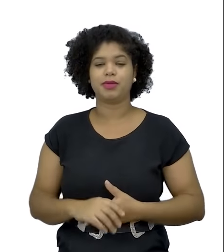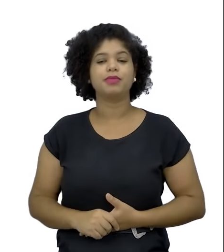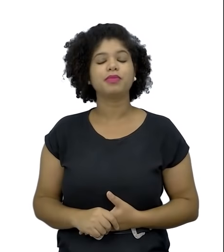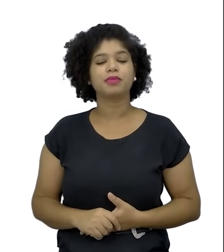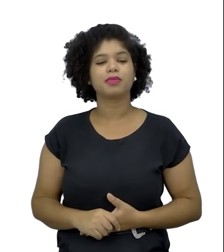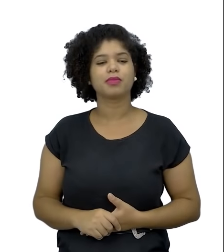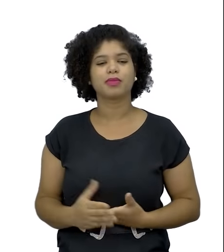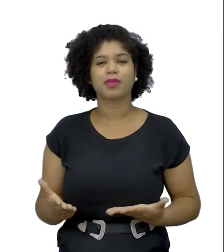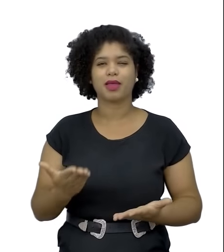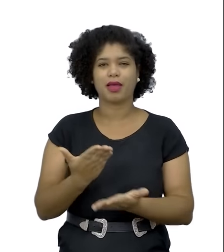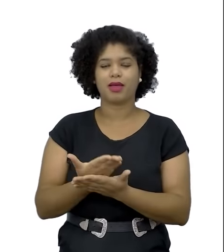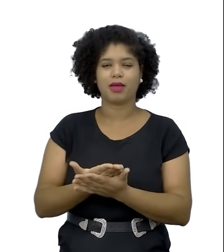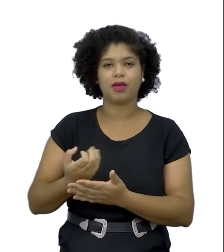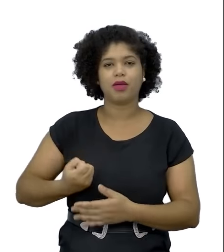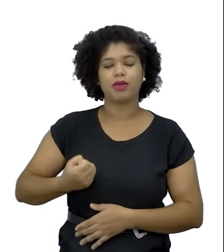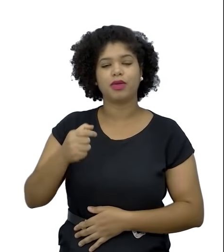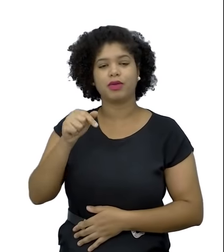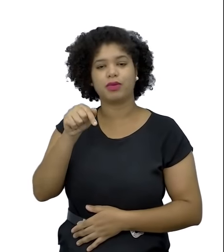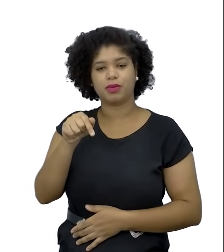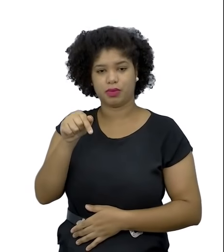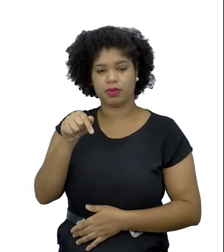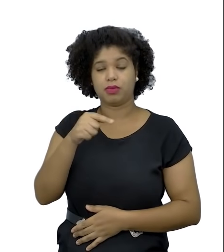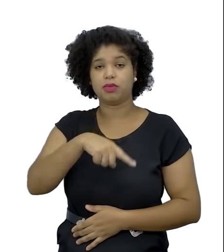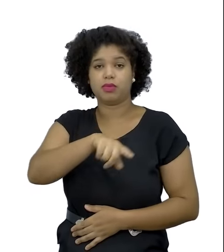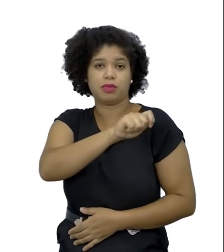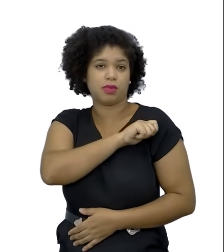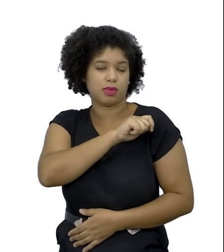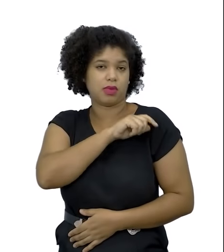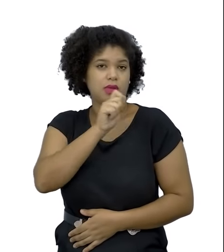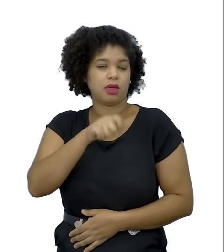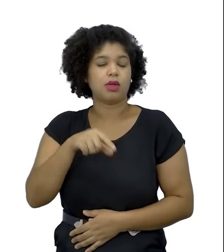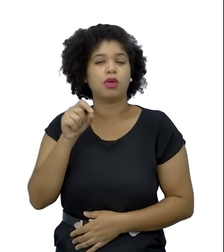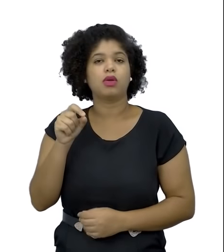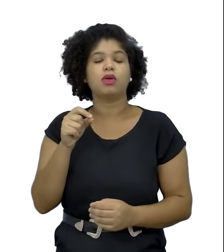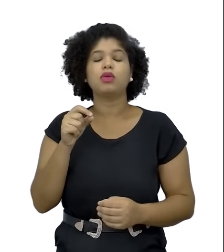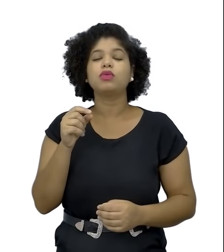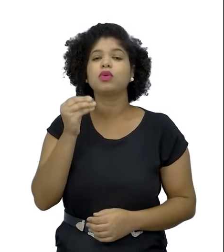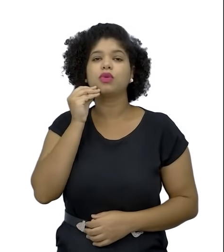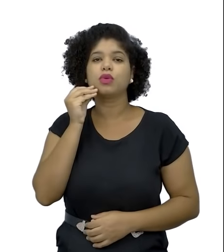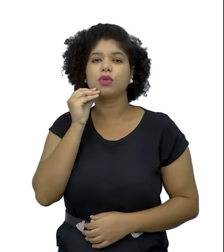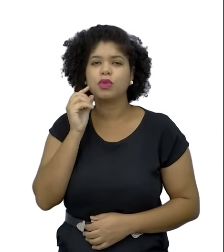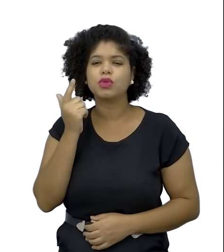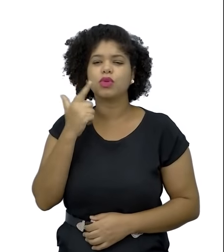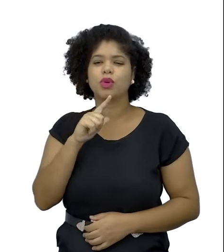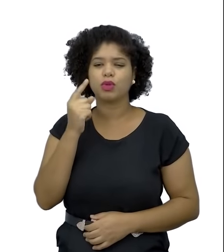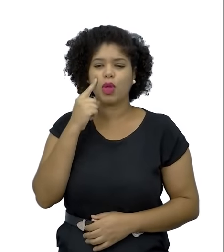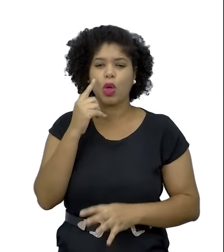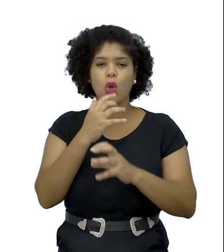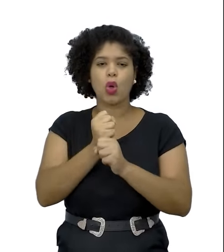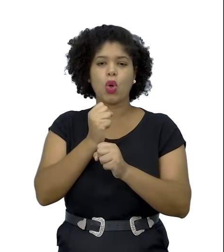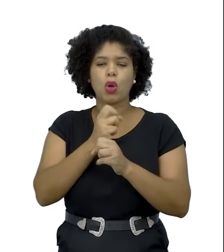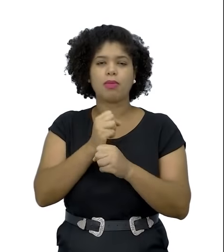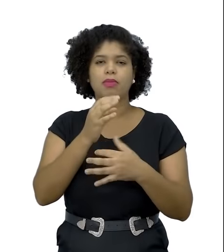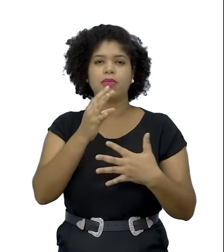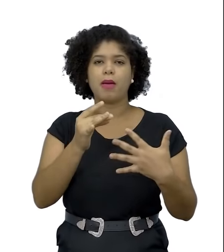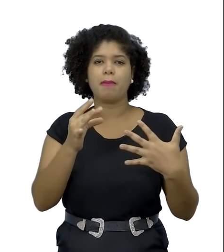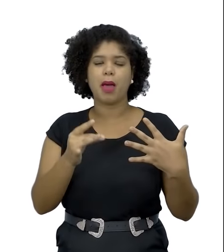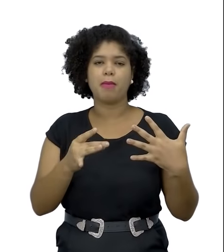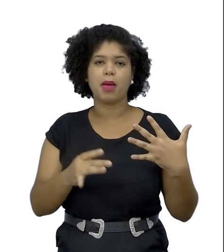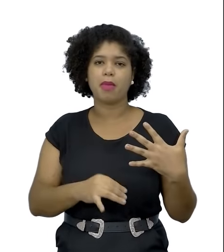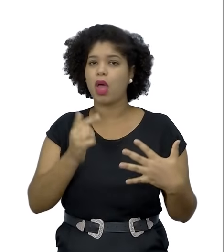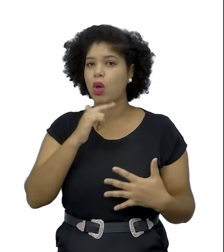Na aula 7, os estudantes terão a oportunidade de fazer contagens de elementos em